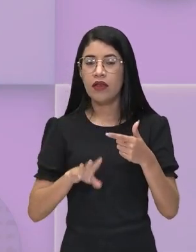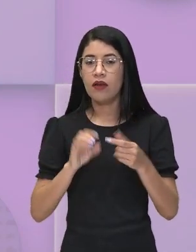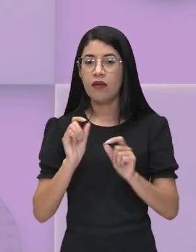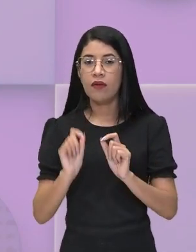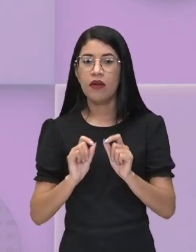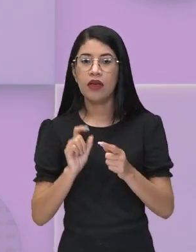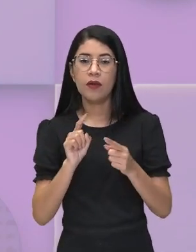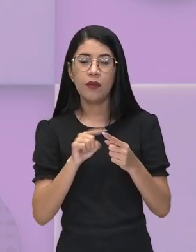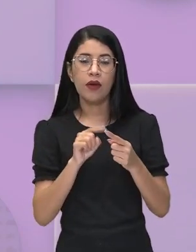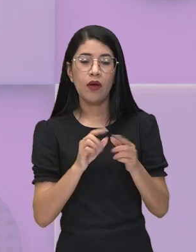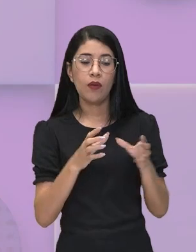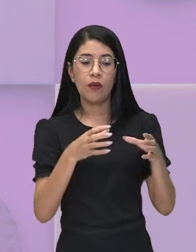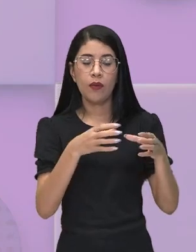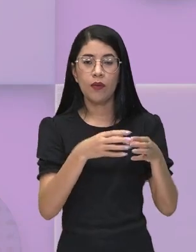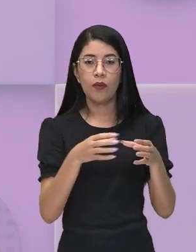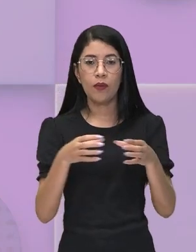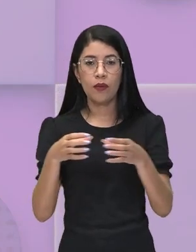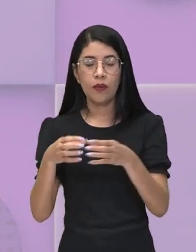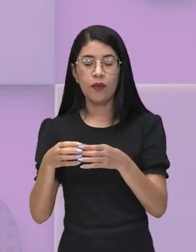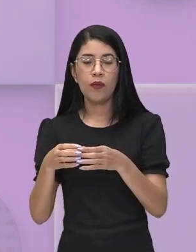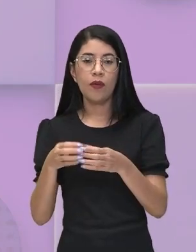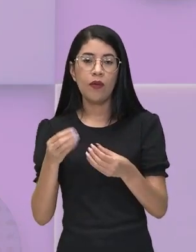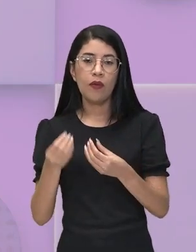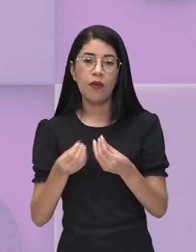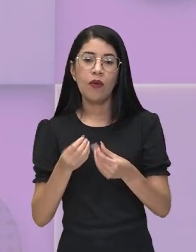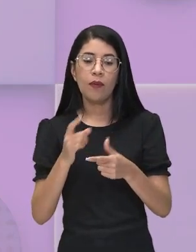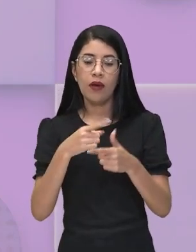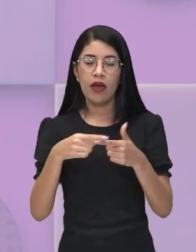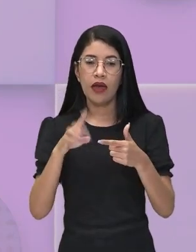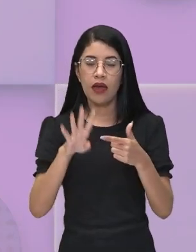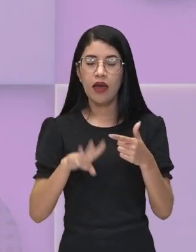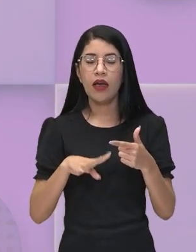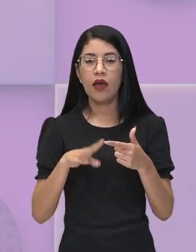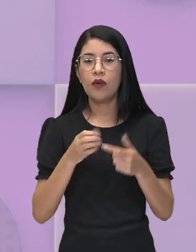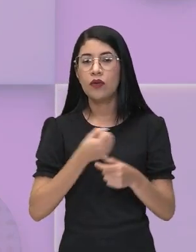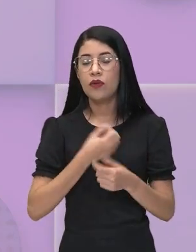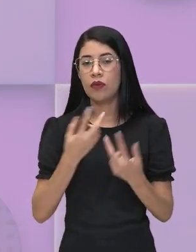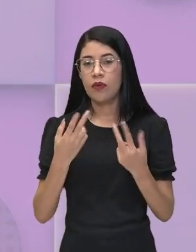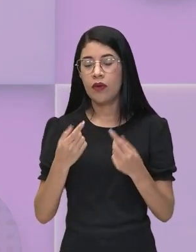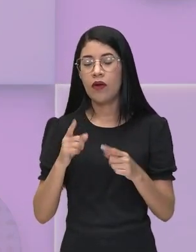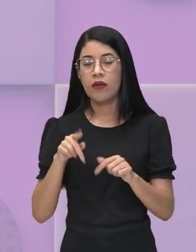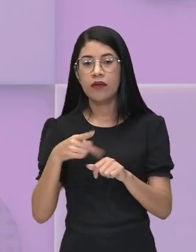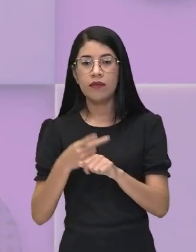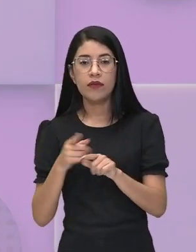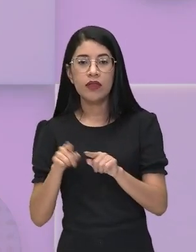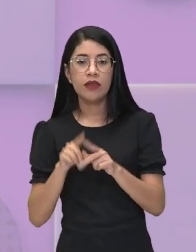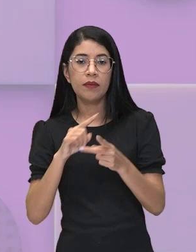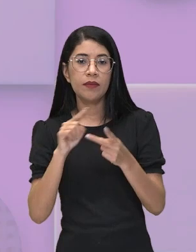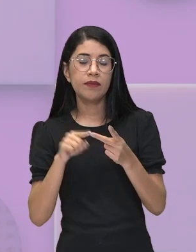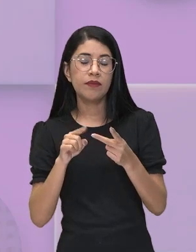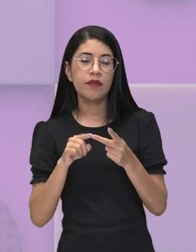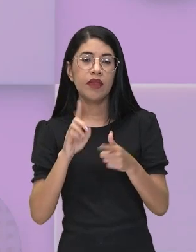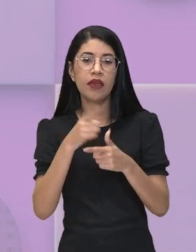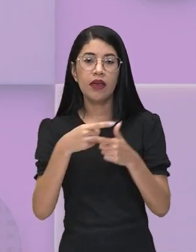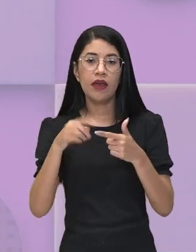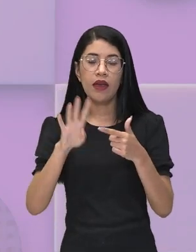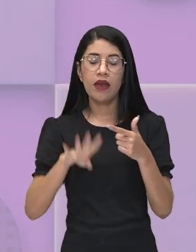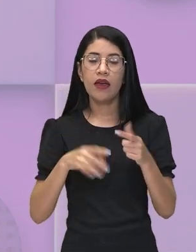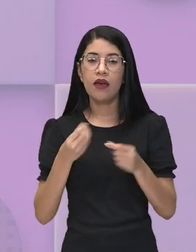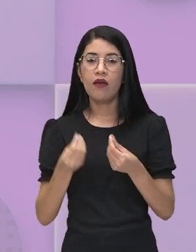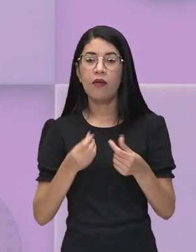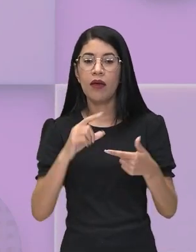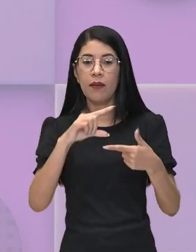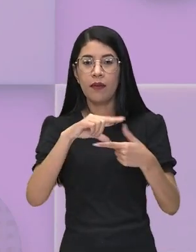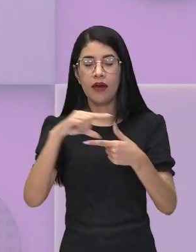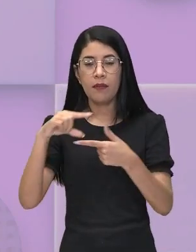por agrupamento, né? Onde eu vou trabalhar o fator comum em evidência, e depois a fatoração, né, da diferença do quadrado